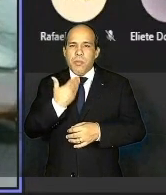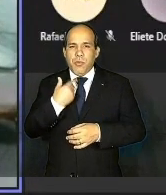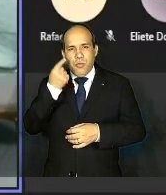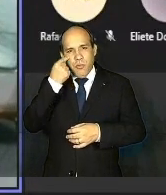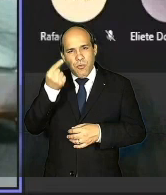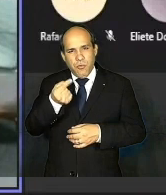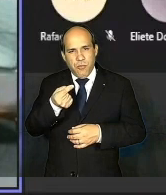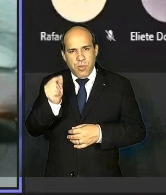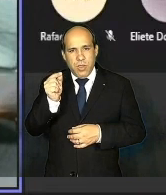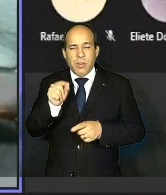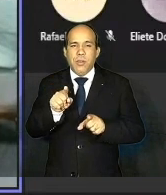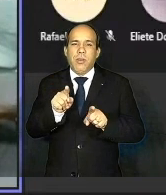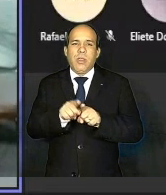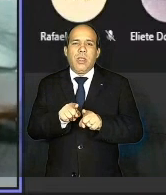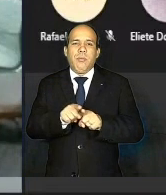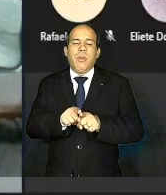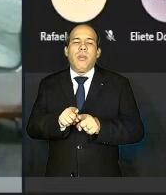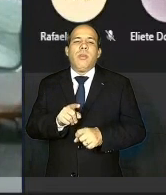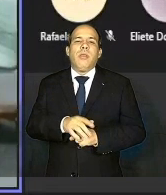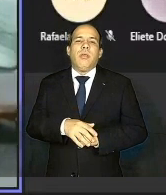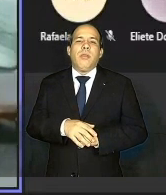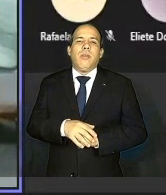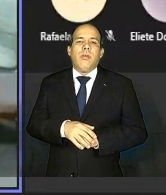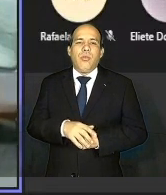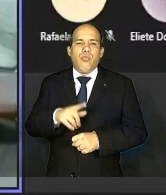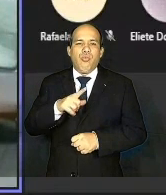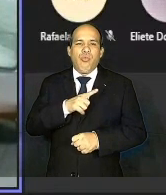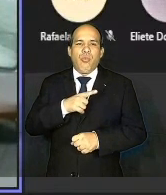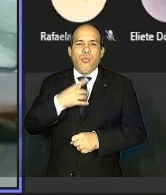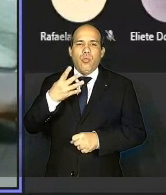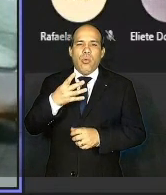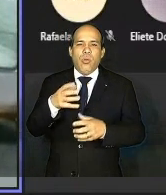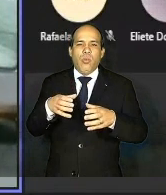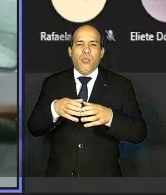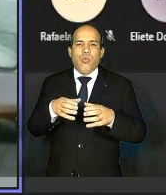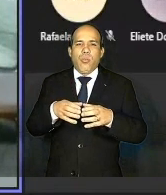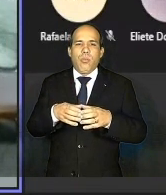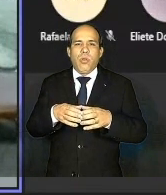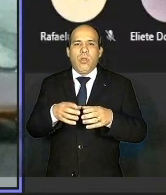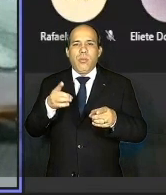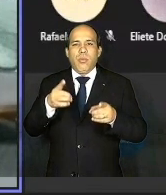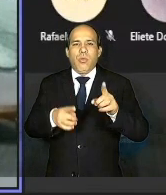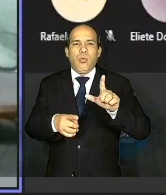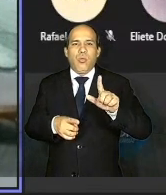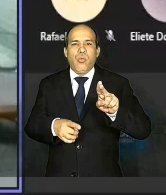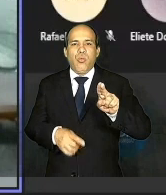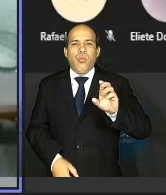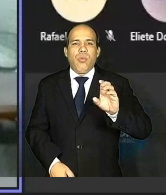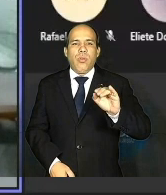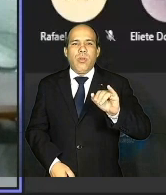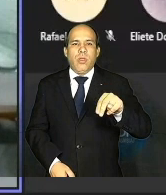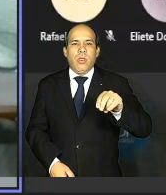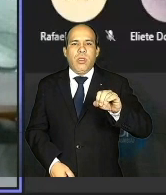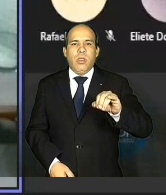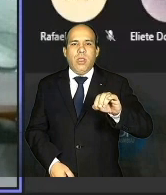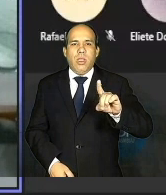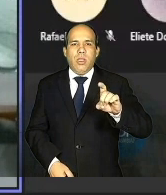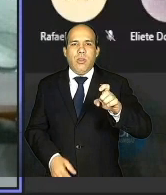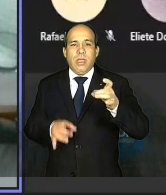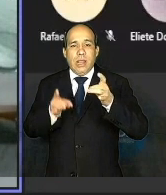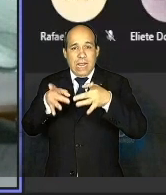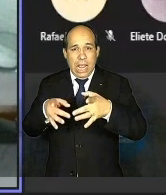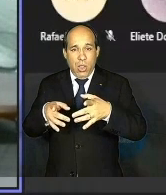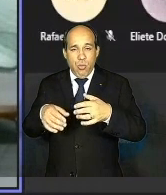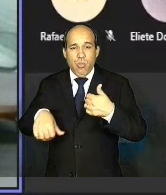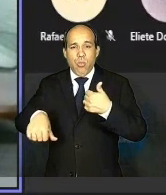ao desembargador Maruzan. Ainda compunha essa quarta turma a desembargadora Licimeire,